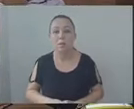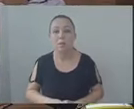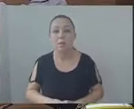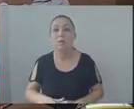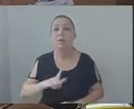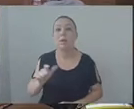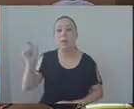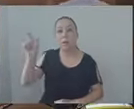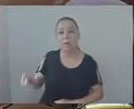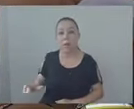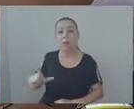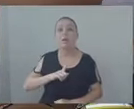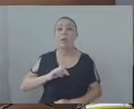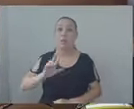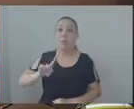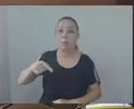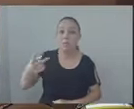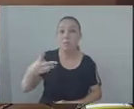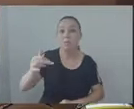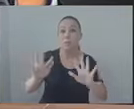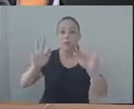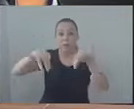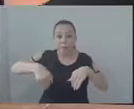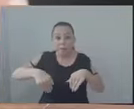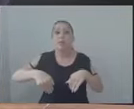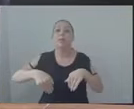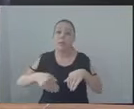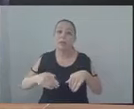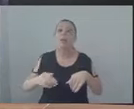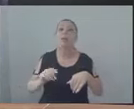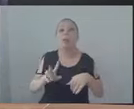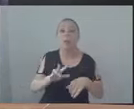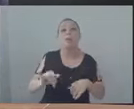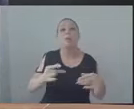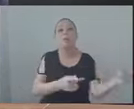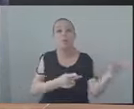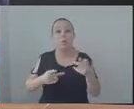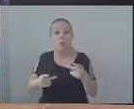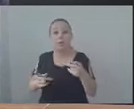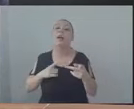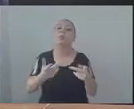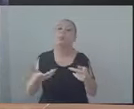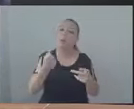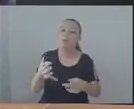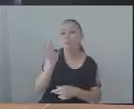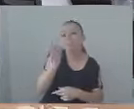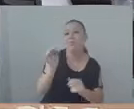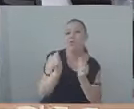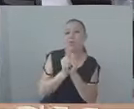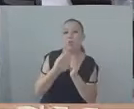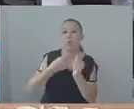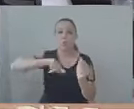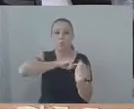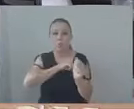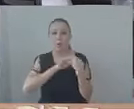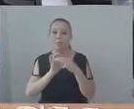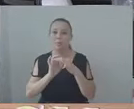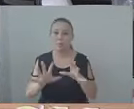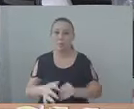o encerramento aqui, a corporação está convidada a fazer um lanchinho humildemente ali ao lado. Okay, tenha bondade. Fica o convite também, então